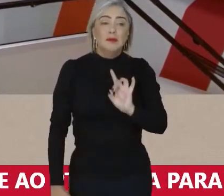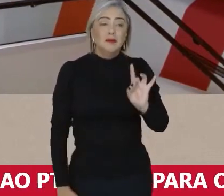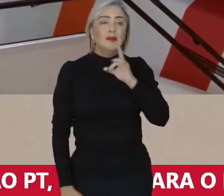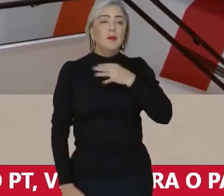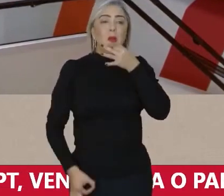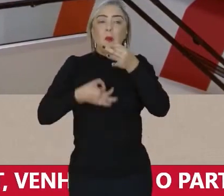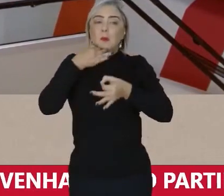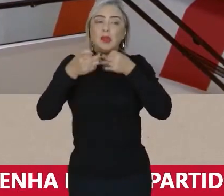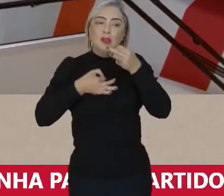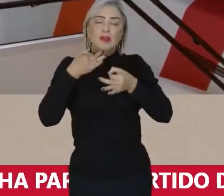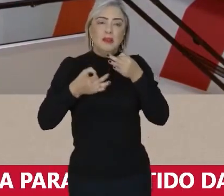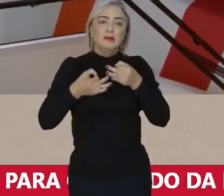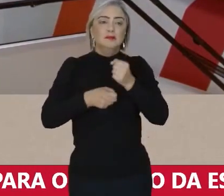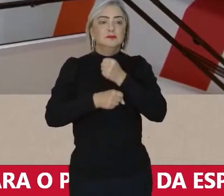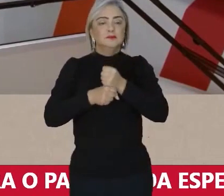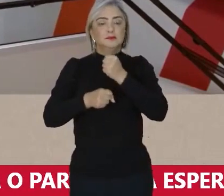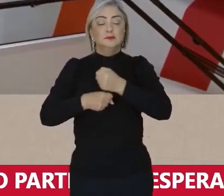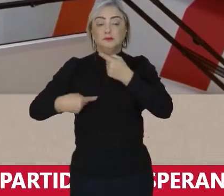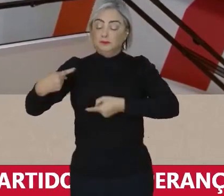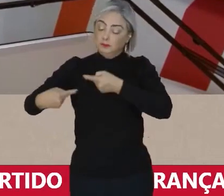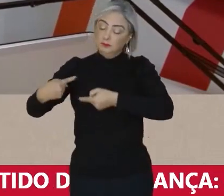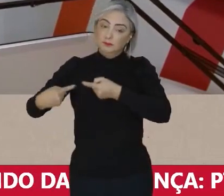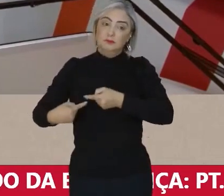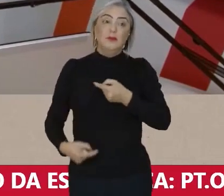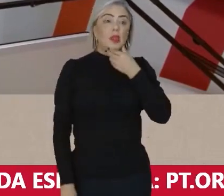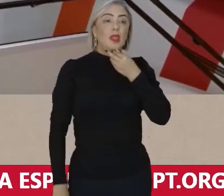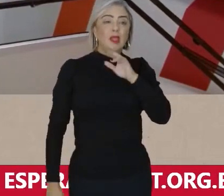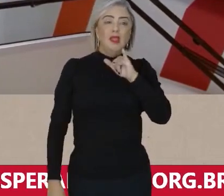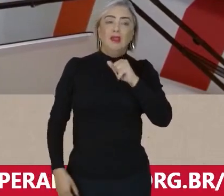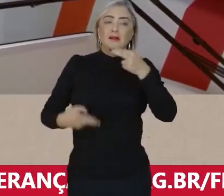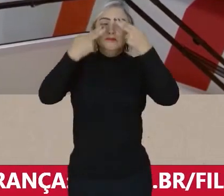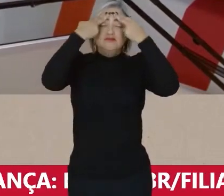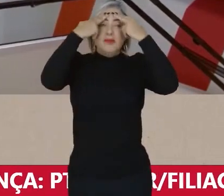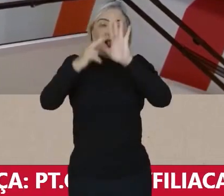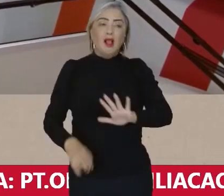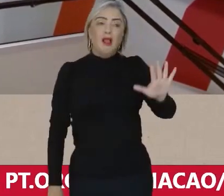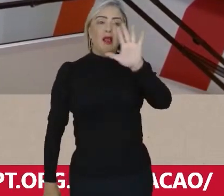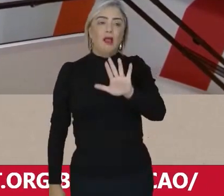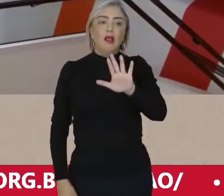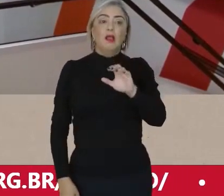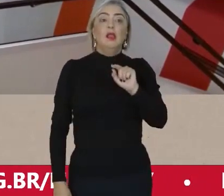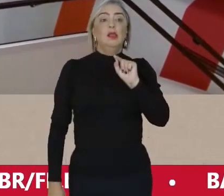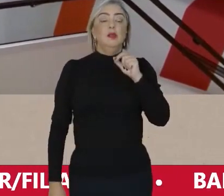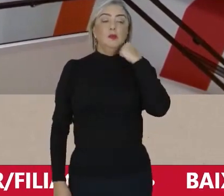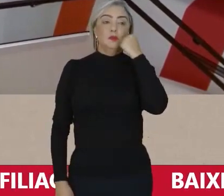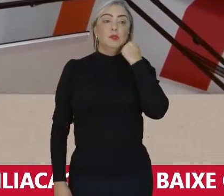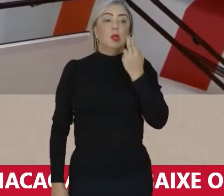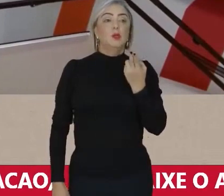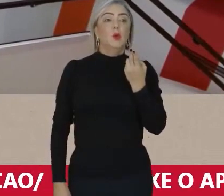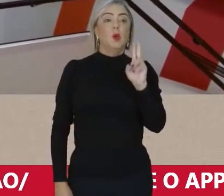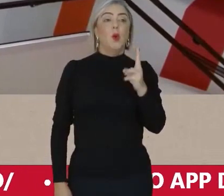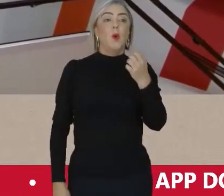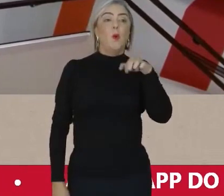alguma opinião para dar na construção dessas políticas, né, Renato? Que o trauma ele foi generalizado. E o senador Humberto Costa,